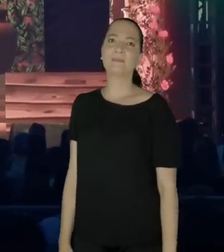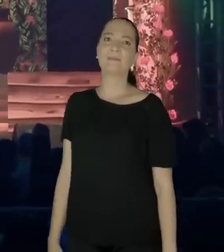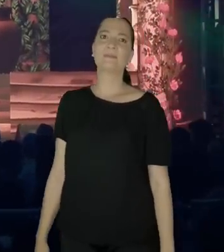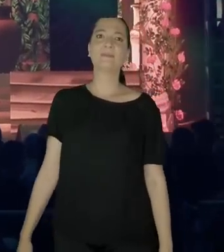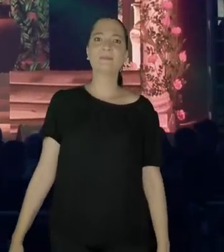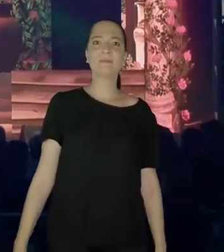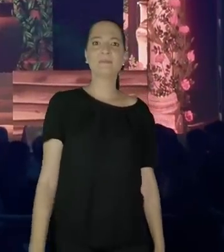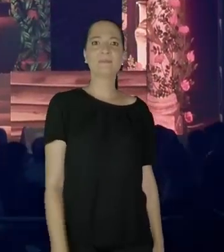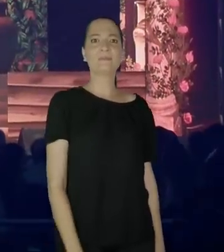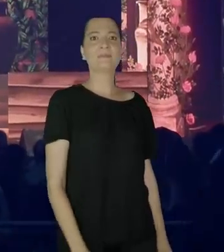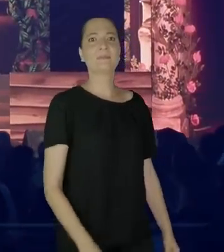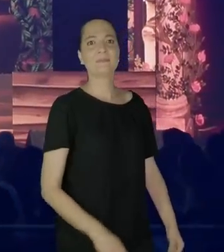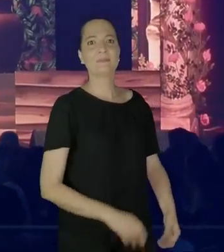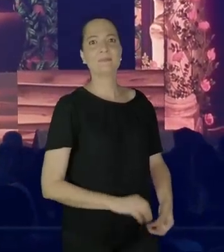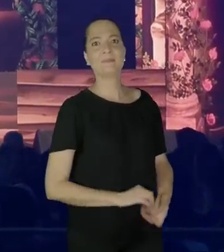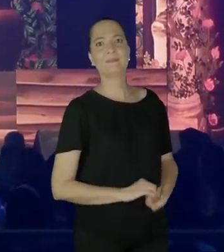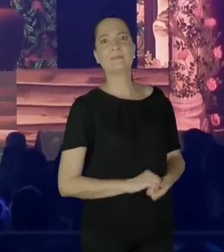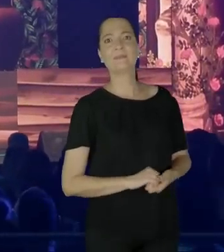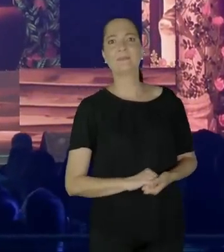Com tua mão